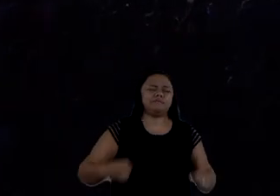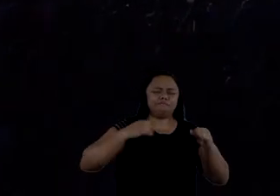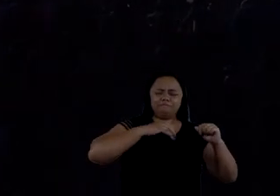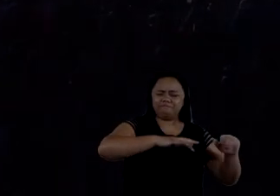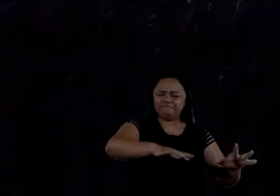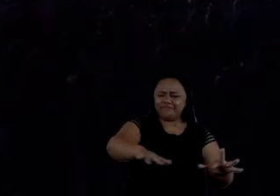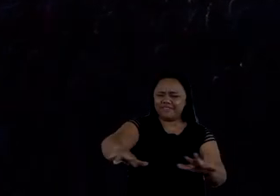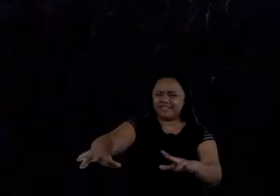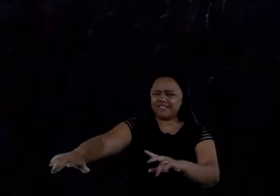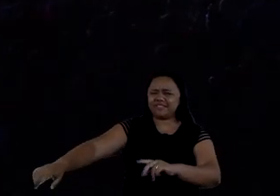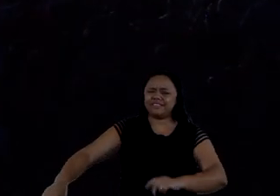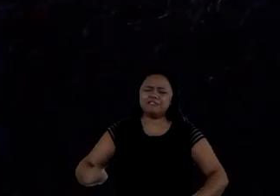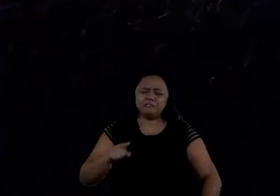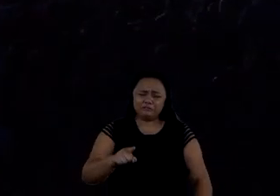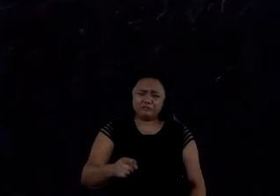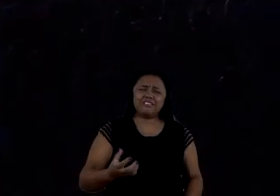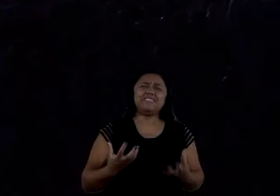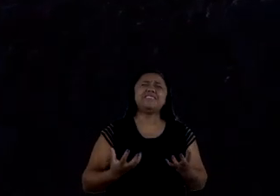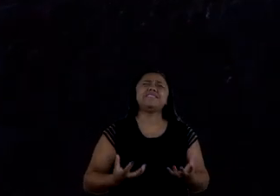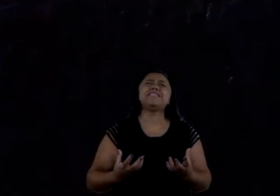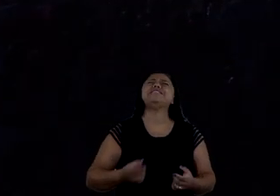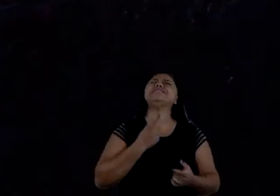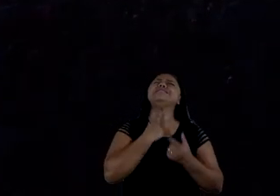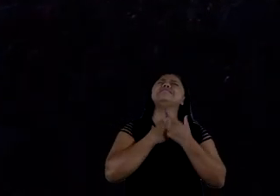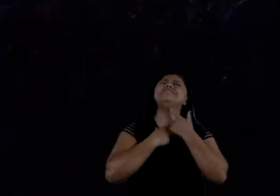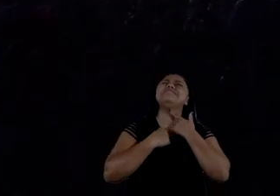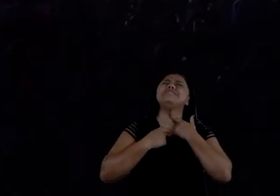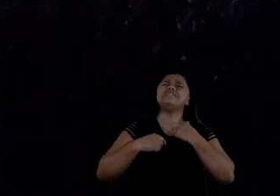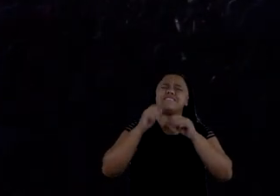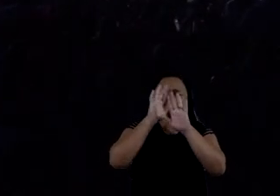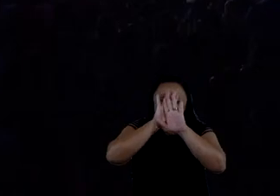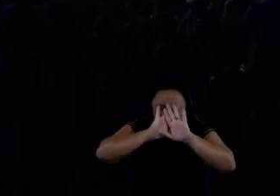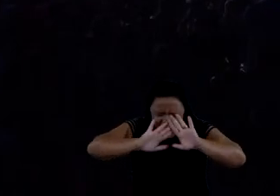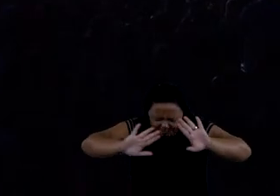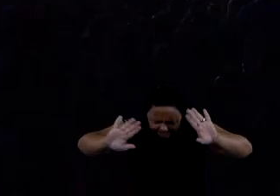Se você quer isso, clame, clame, clame, clame, adora o teu Senhor.